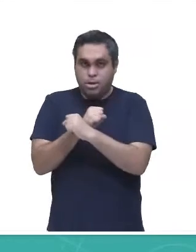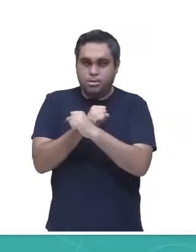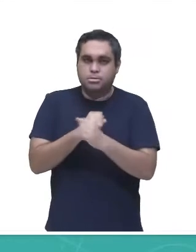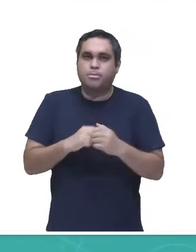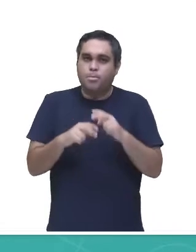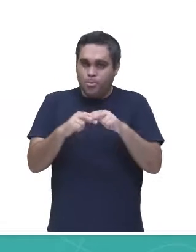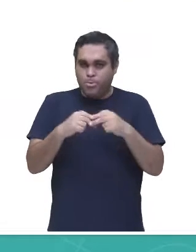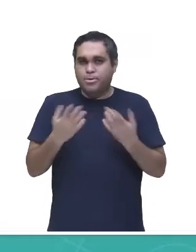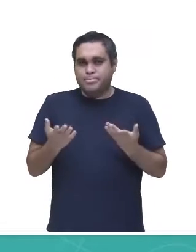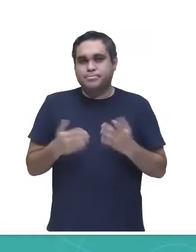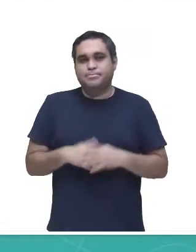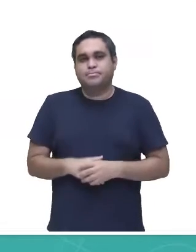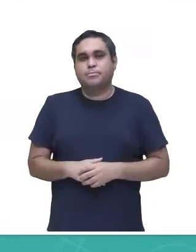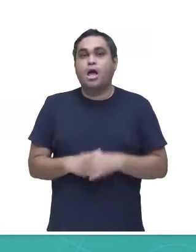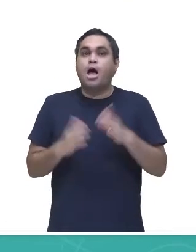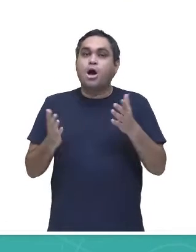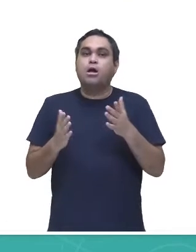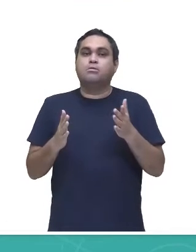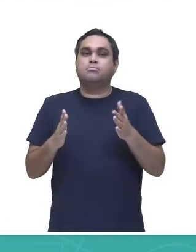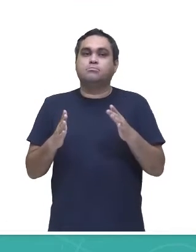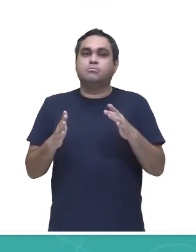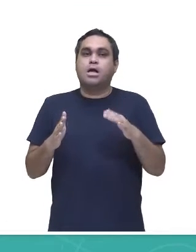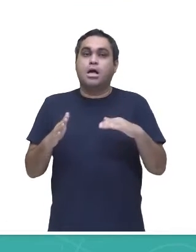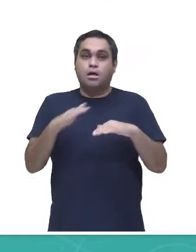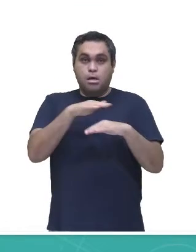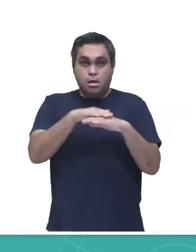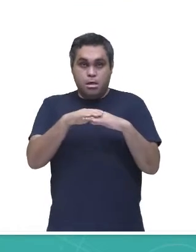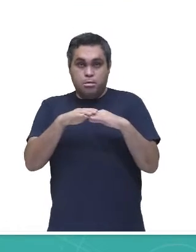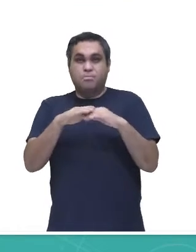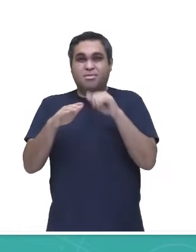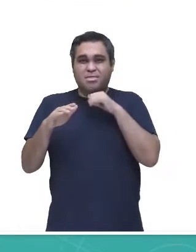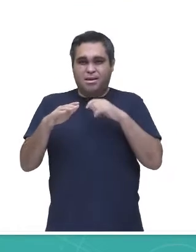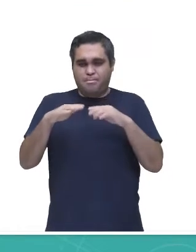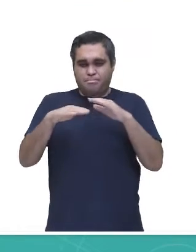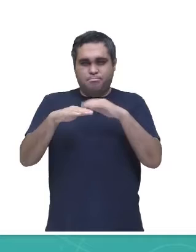nossa pele, que é a derme. Observa aí a nossa imagem.